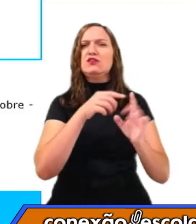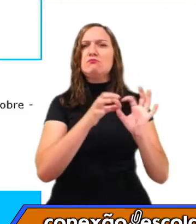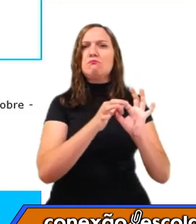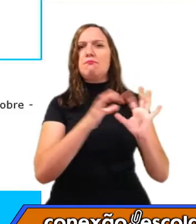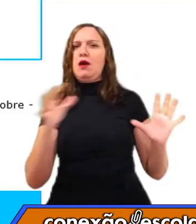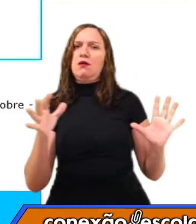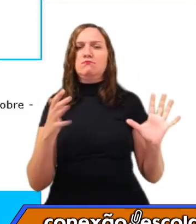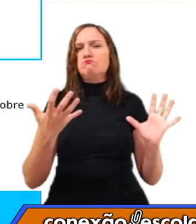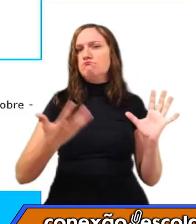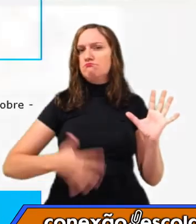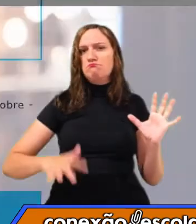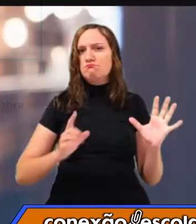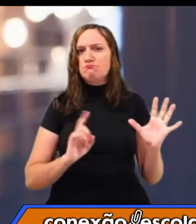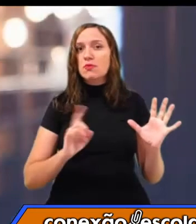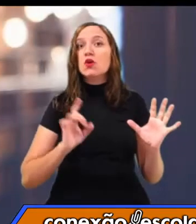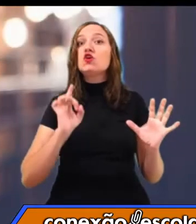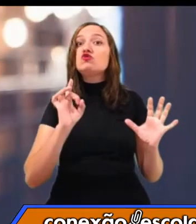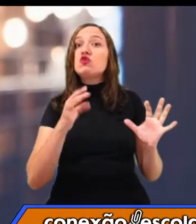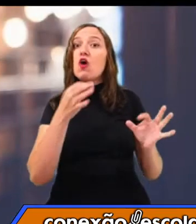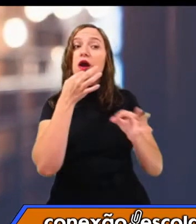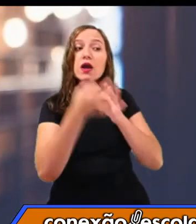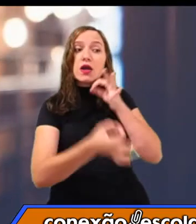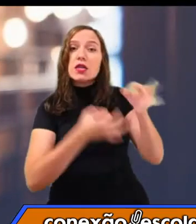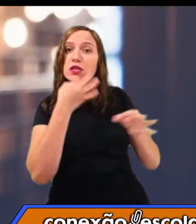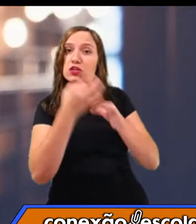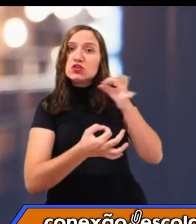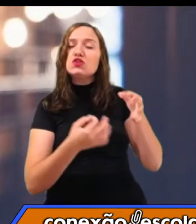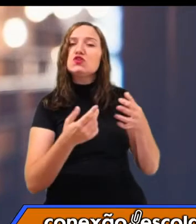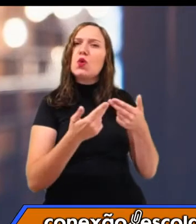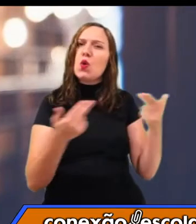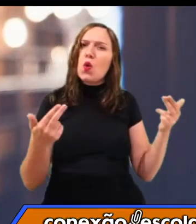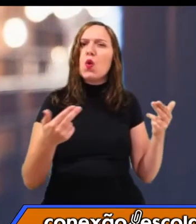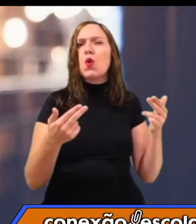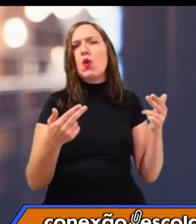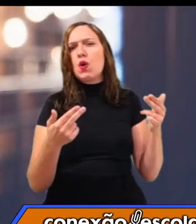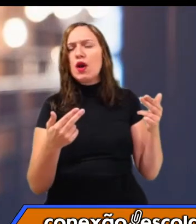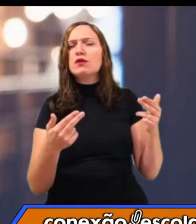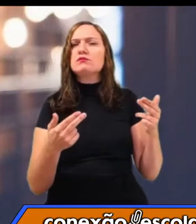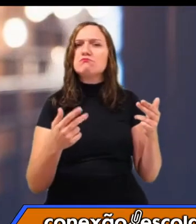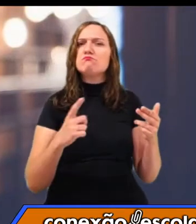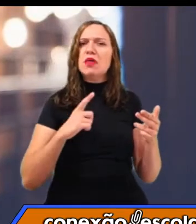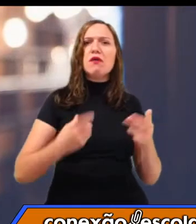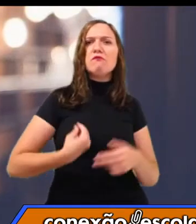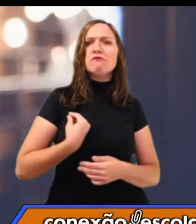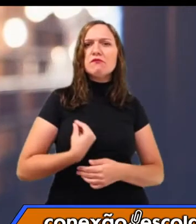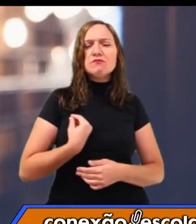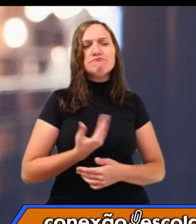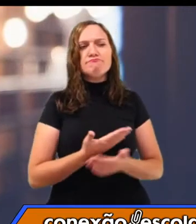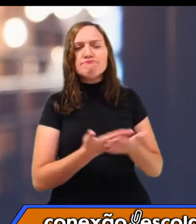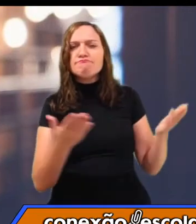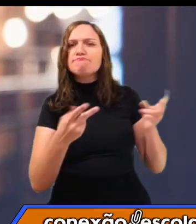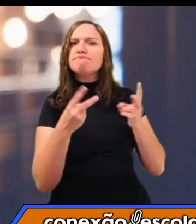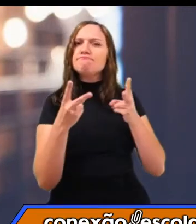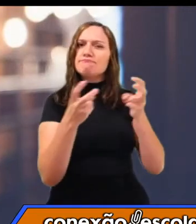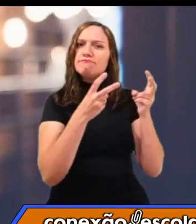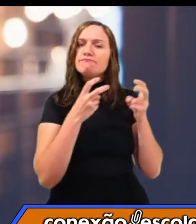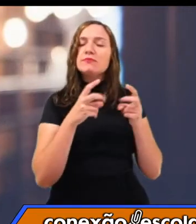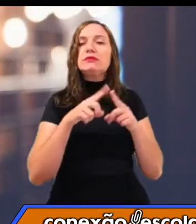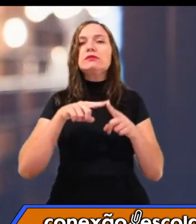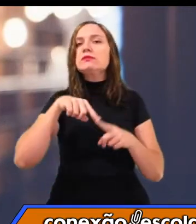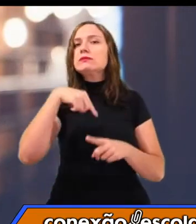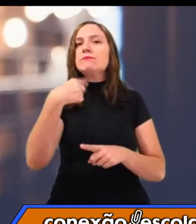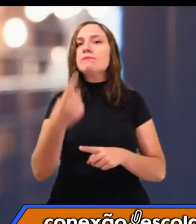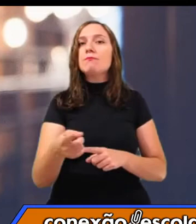O que ele queria era criticar algumas coisas que aconteciam e que depois